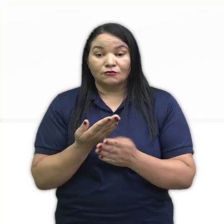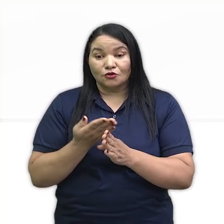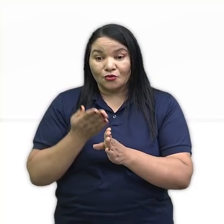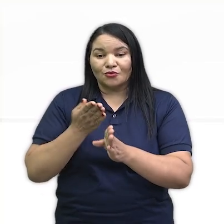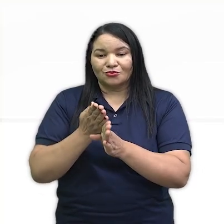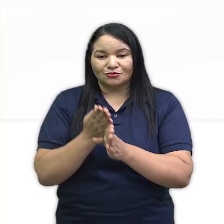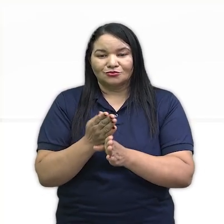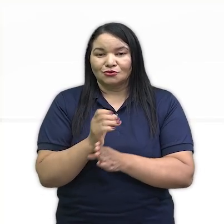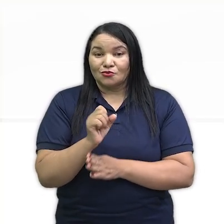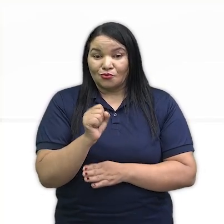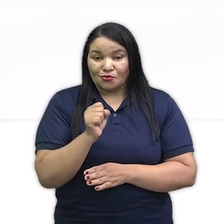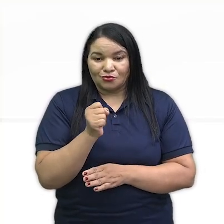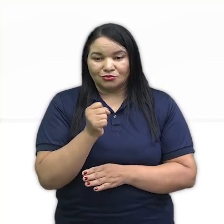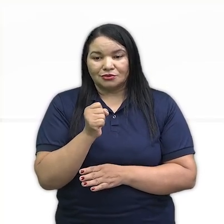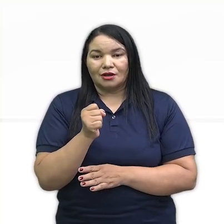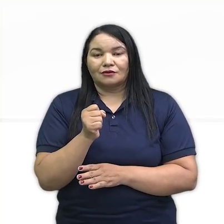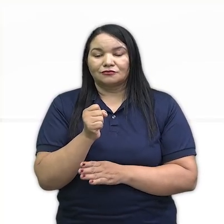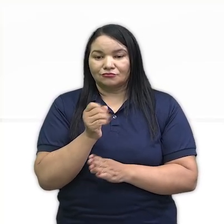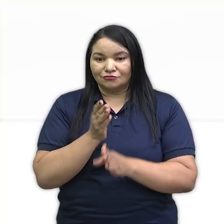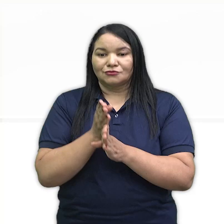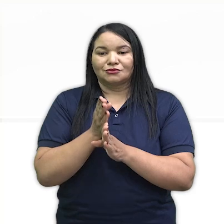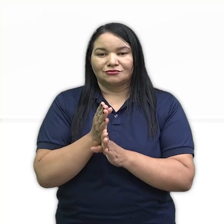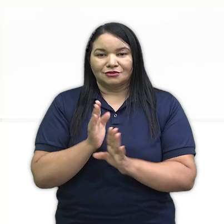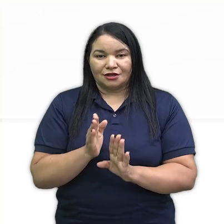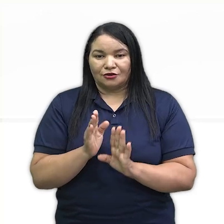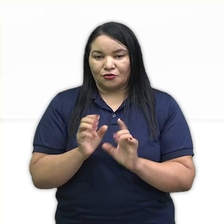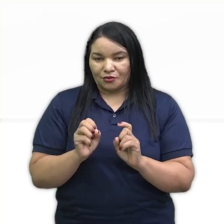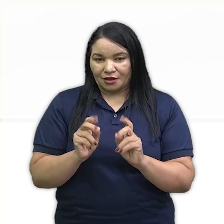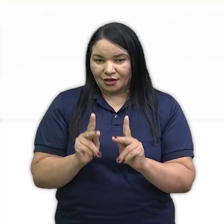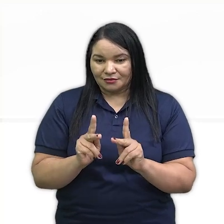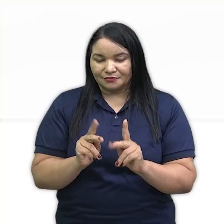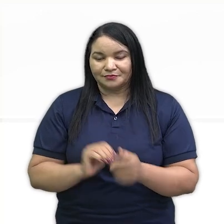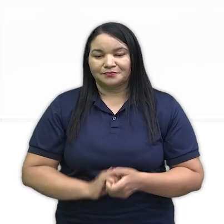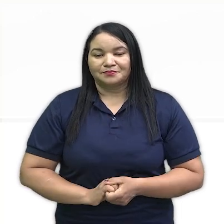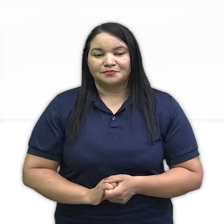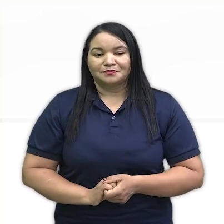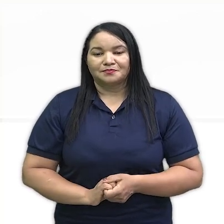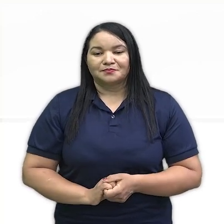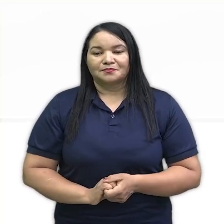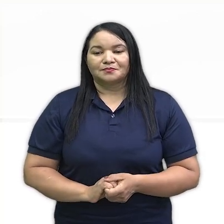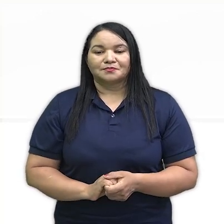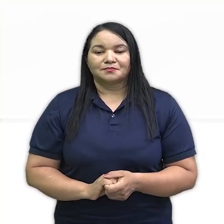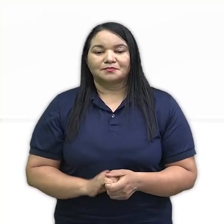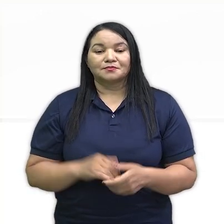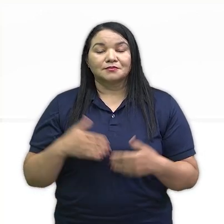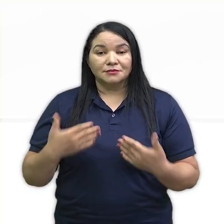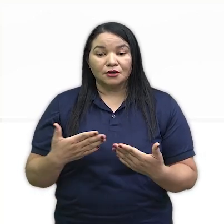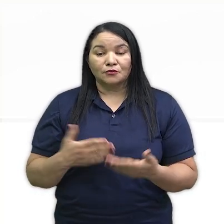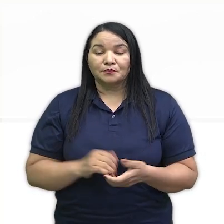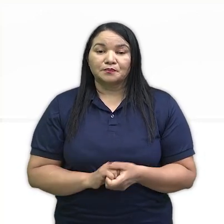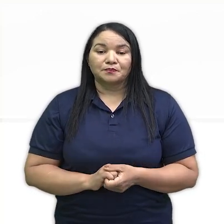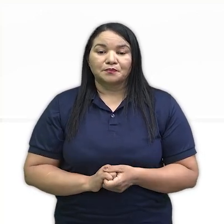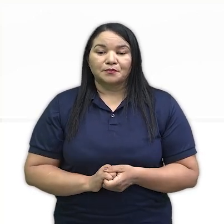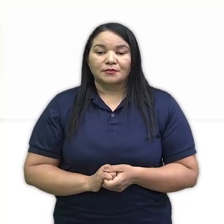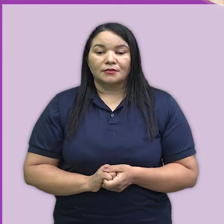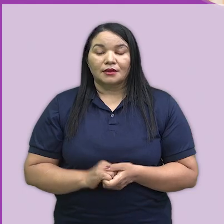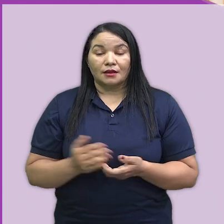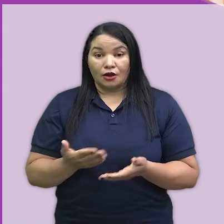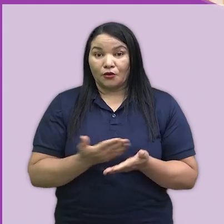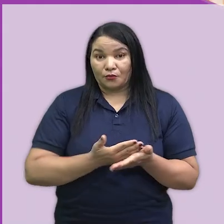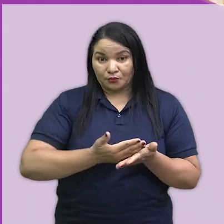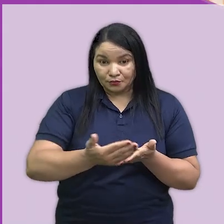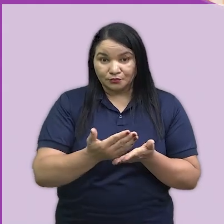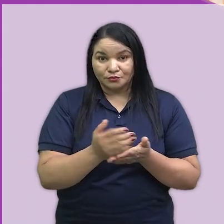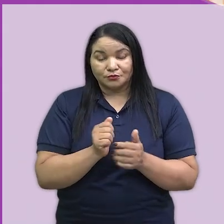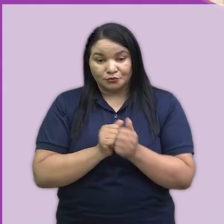oitavo termo da PG. Beleza? Então, esse primeiro passo que nós estamos